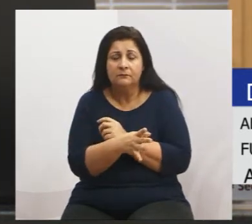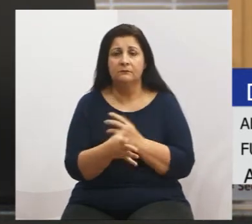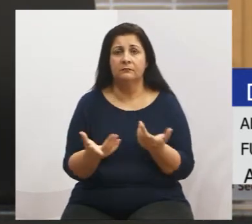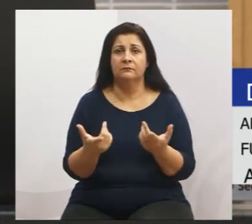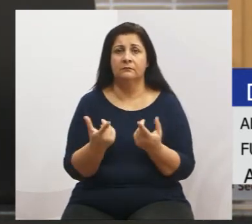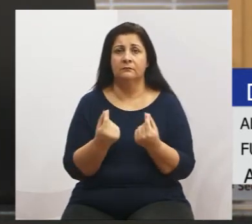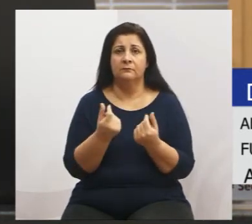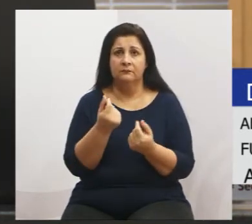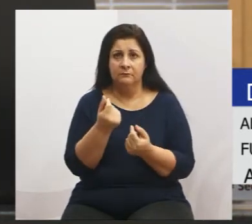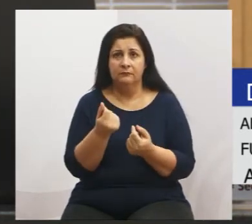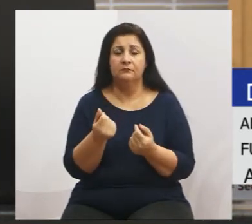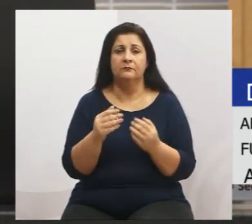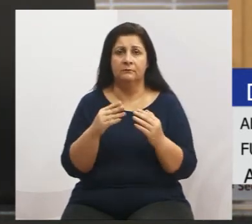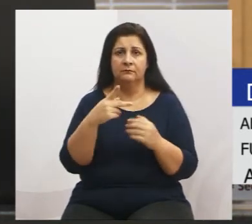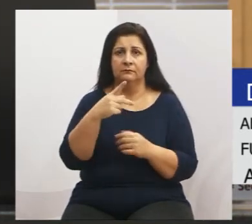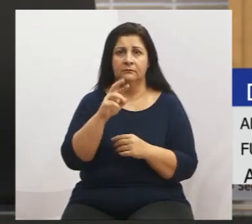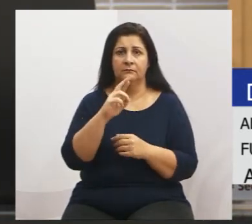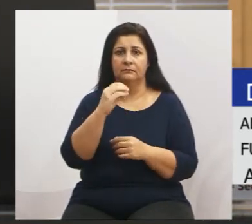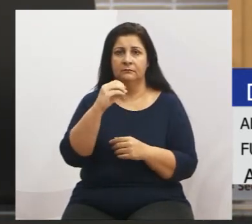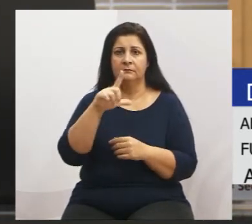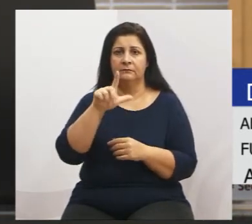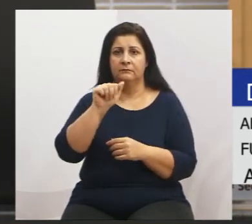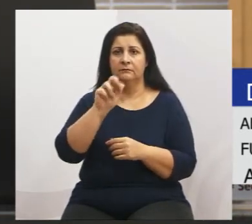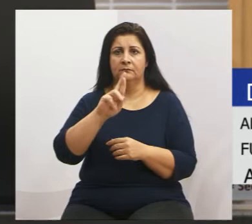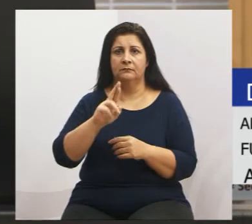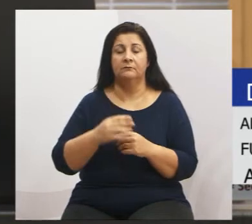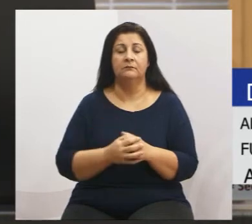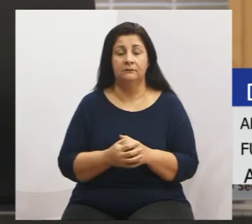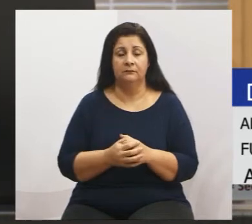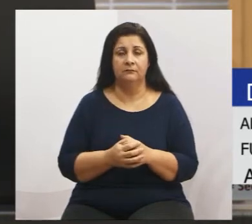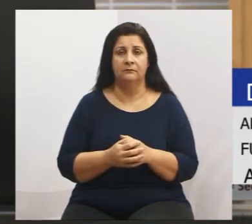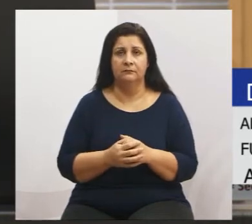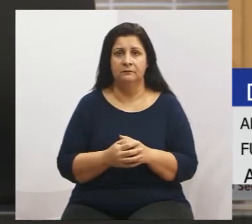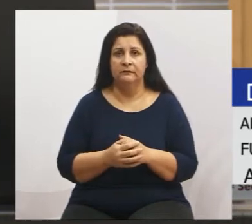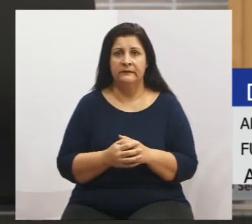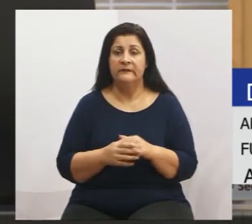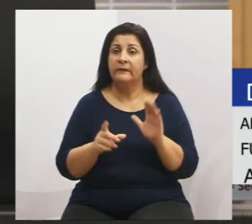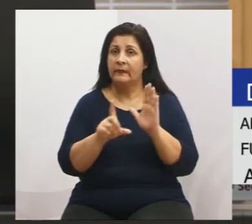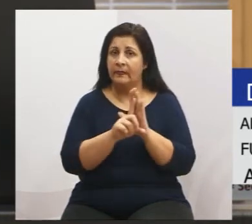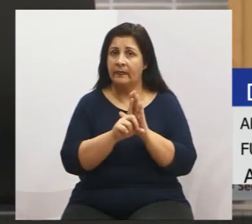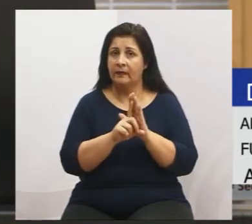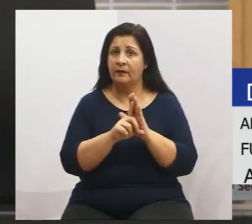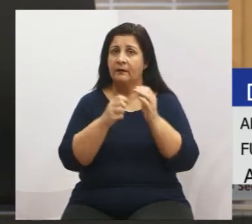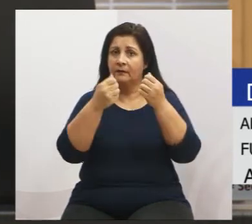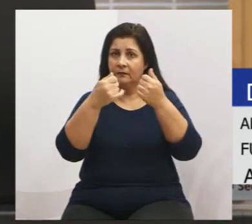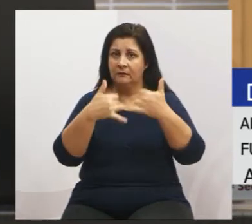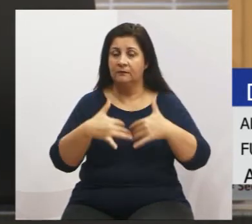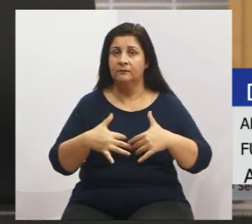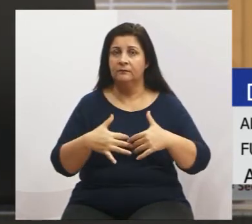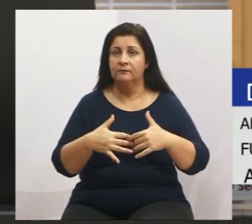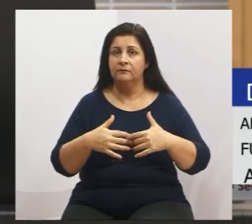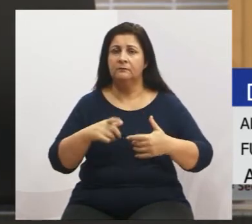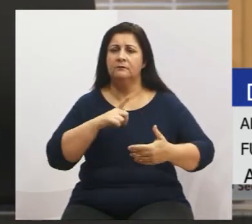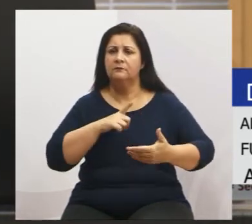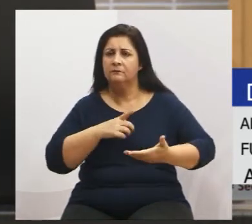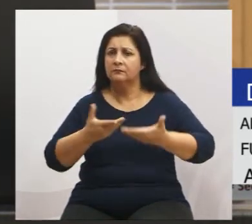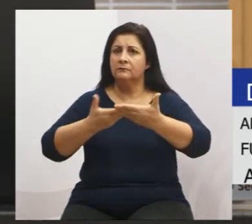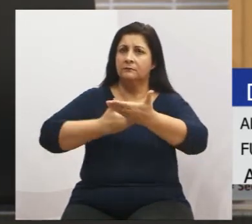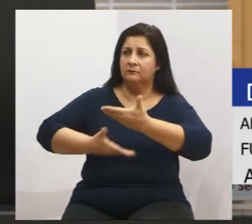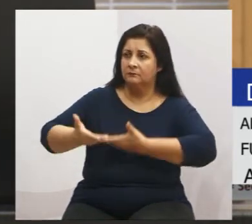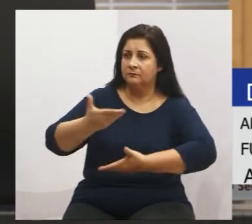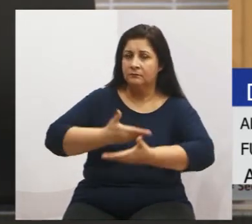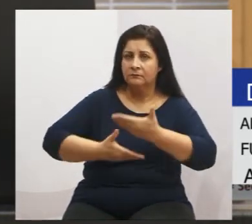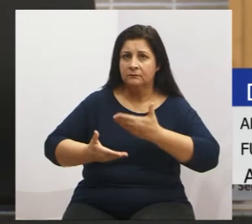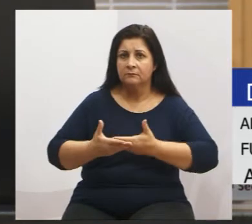Lar, praticamente, né? Então, realmente, as dificuldades são muito grandes. E a própria lei fala na questão de você criar parcerias com os